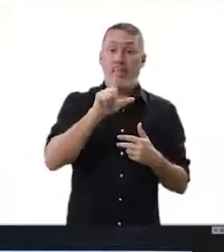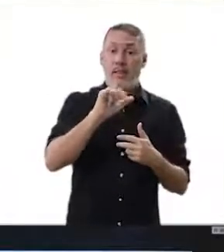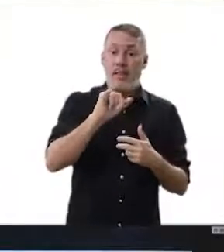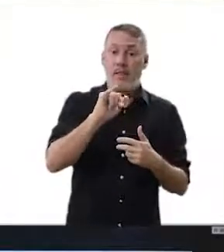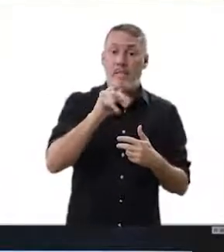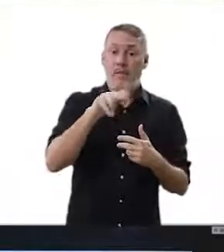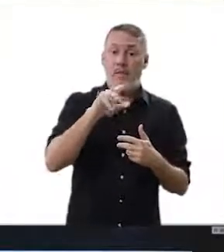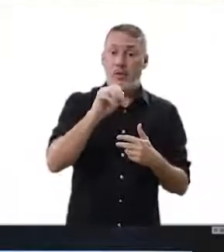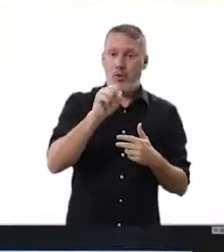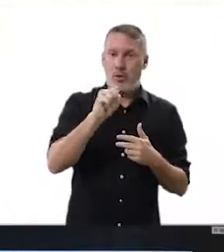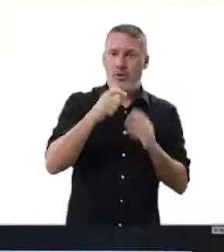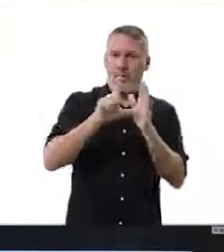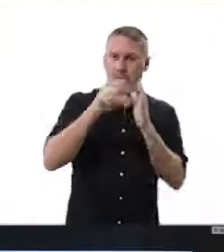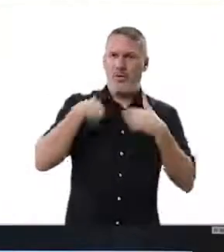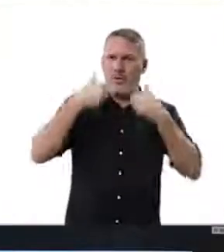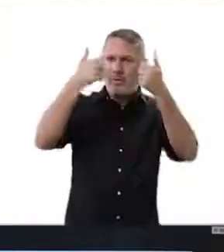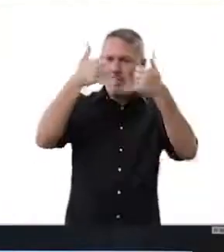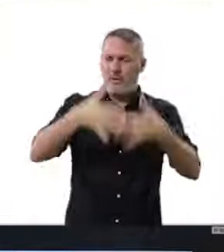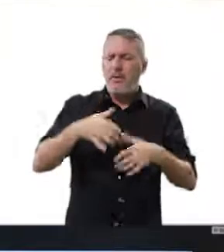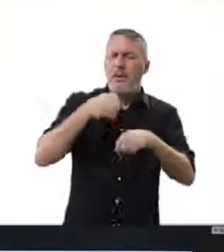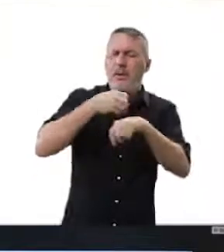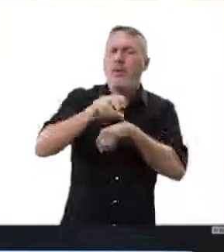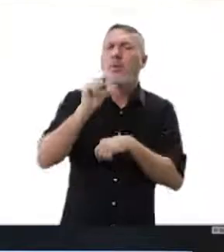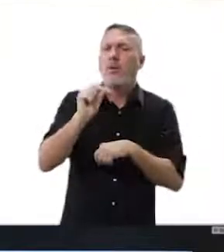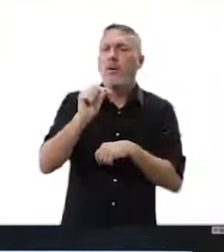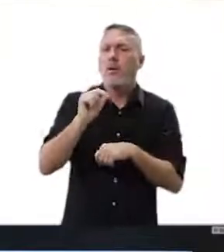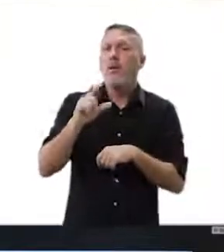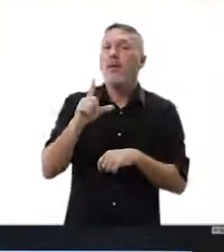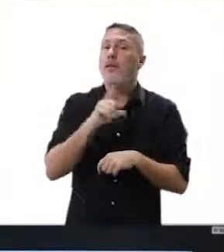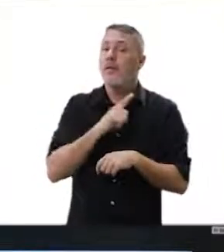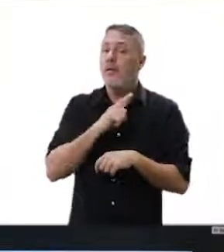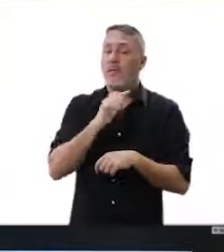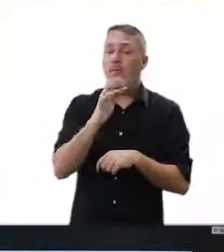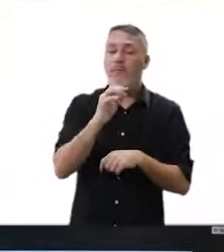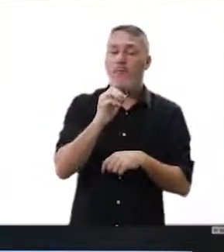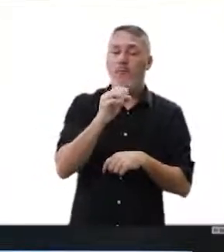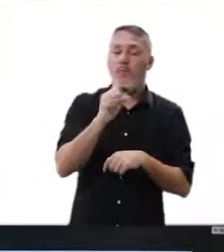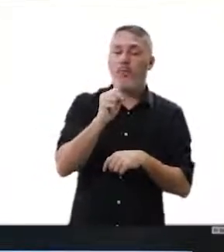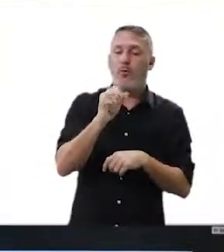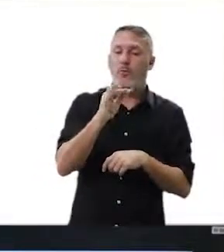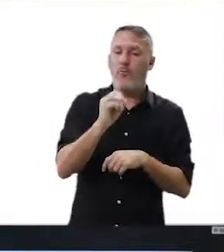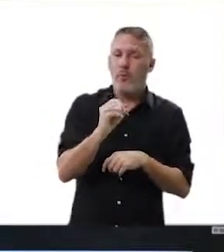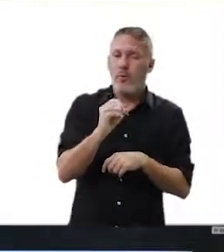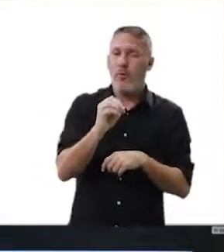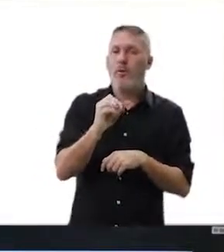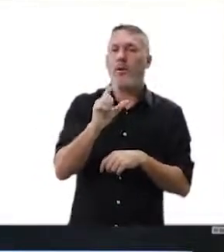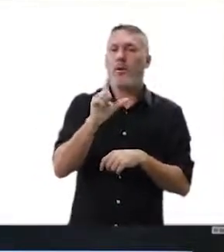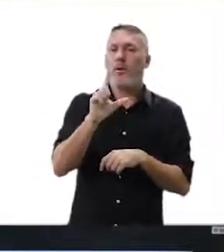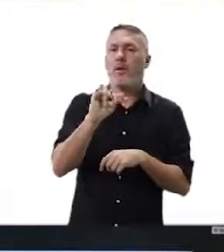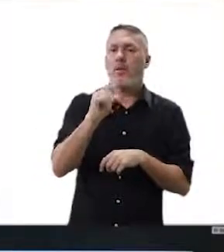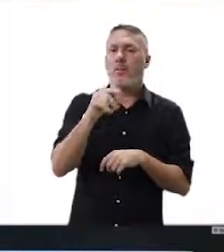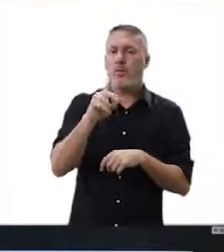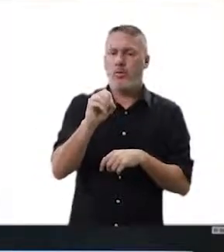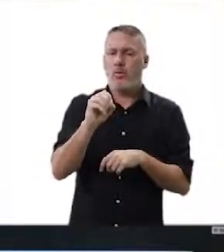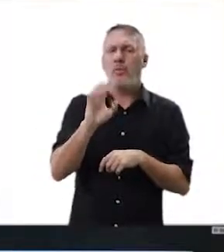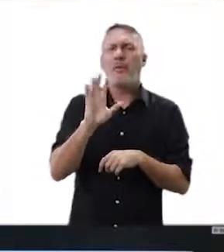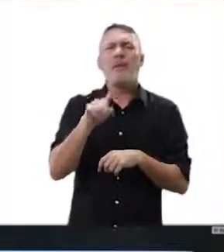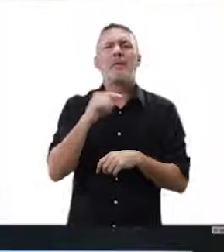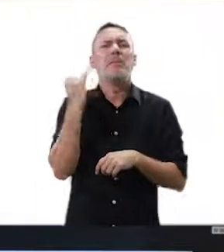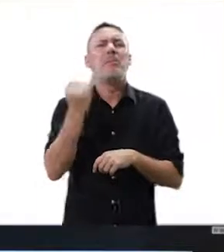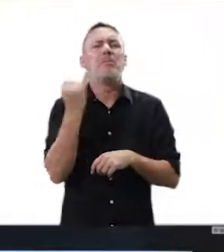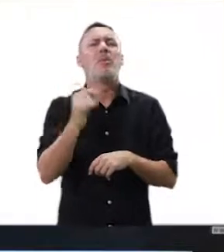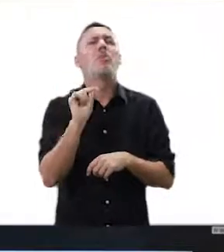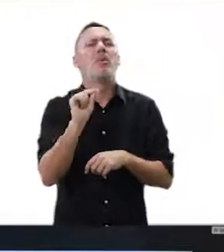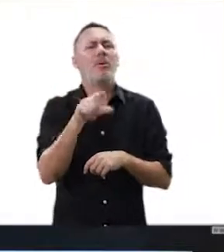qual é a importância deles? Esses fosfolipídios, eles são um tipo de lipídio que vai apresentar lá